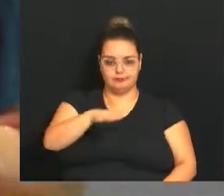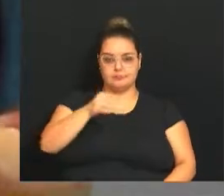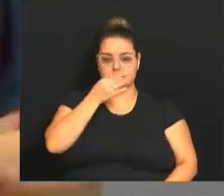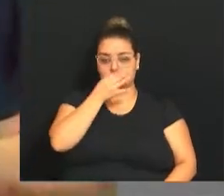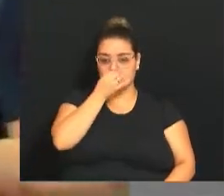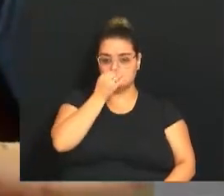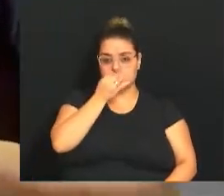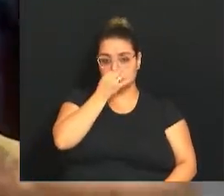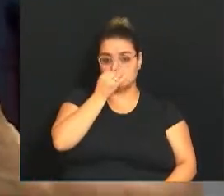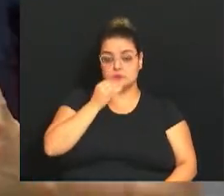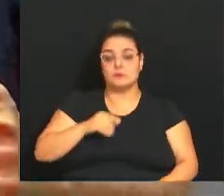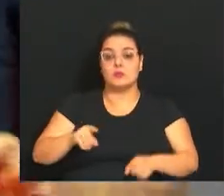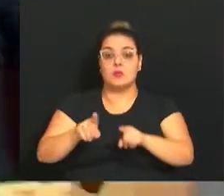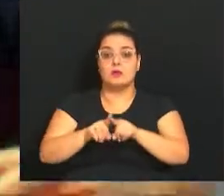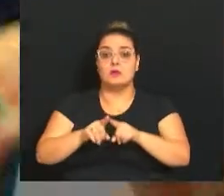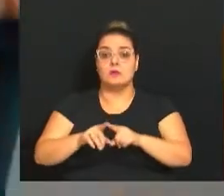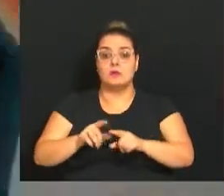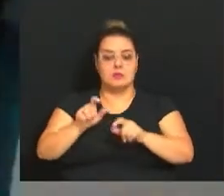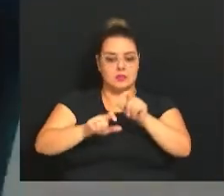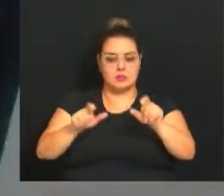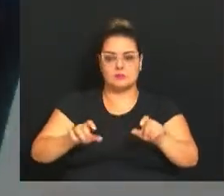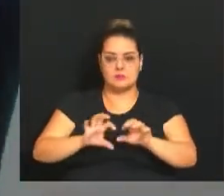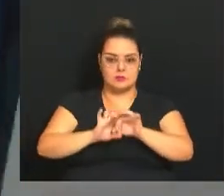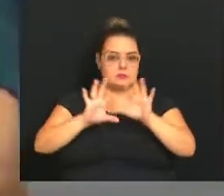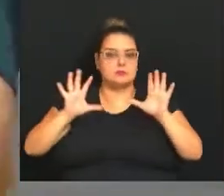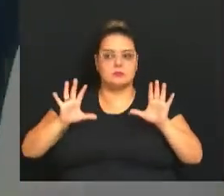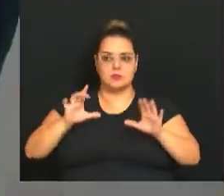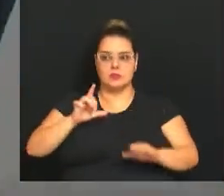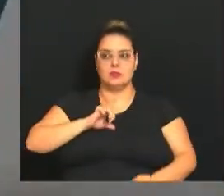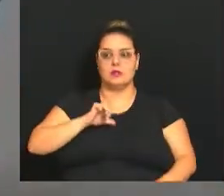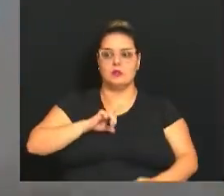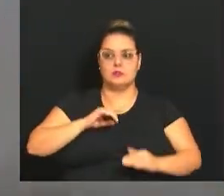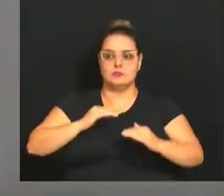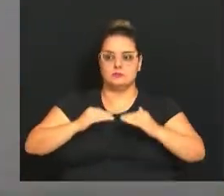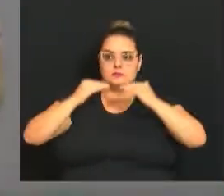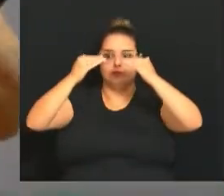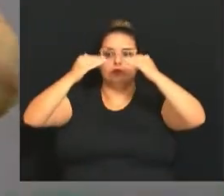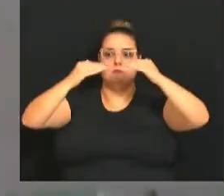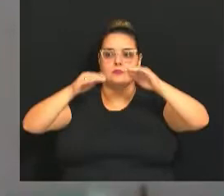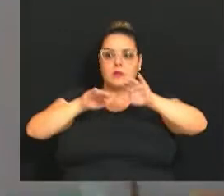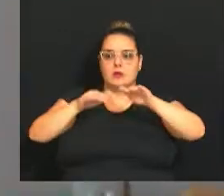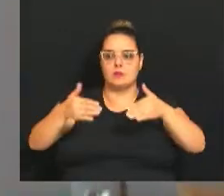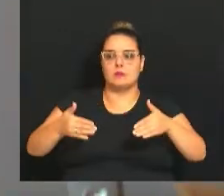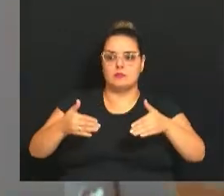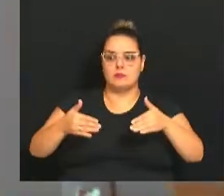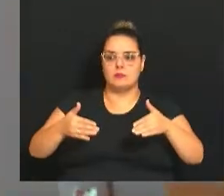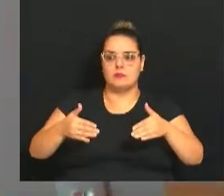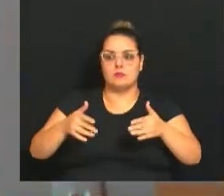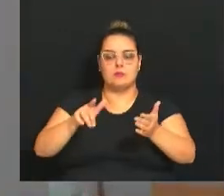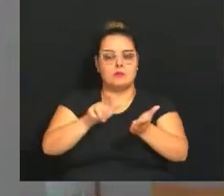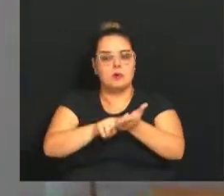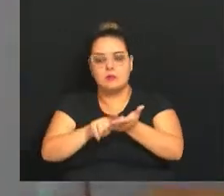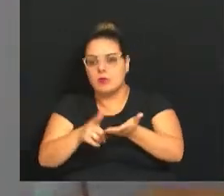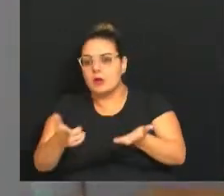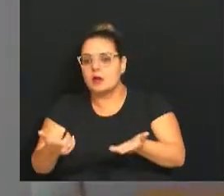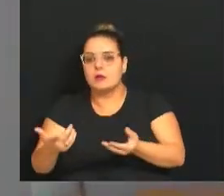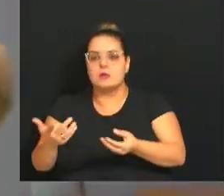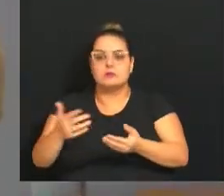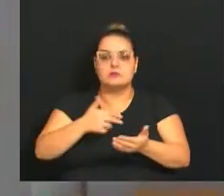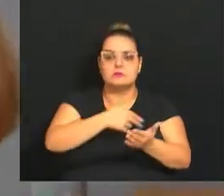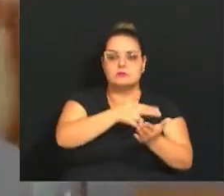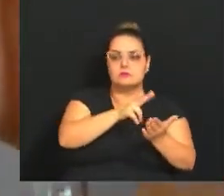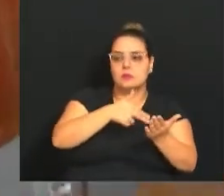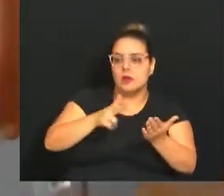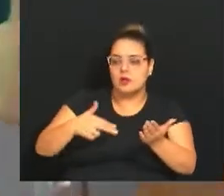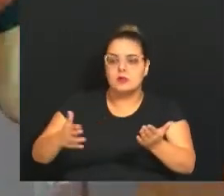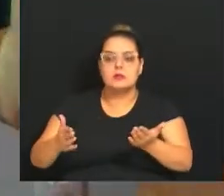público espontâneo, a gente tem uma área em cima, que são umas mesas, a gente procura deixar papéis, material de desenho, para que as pessoas